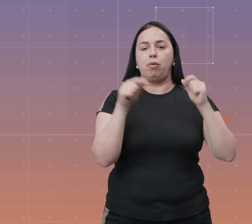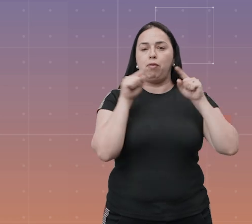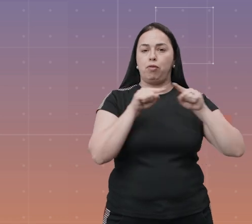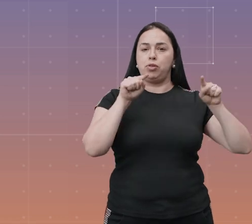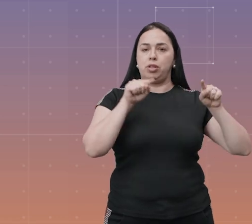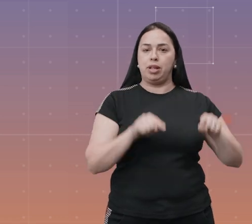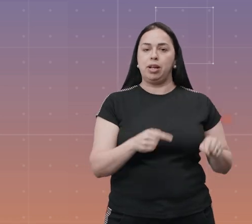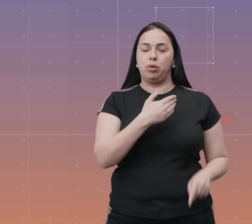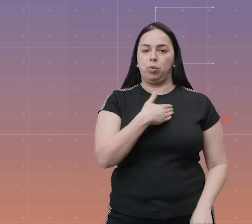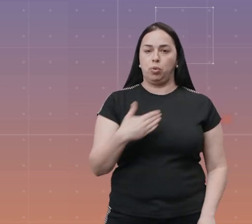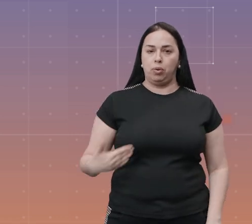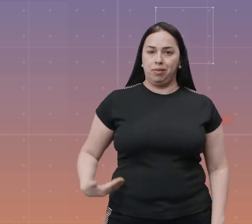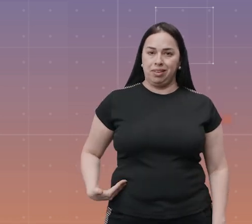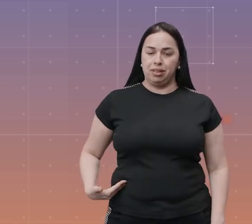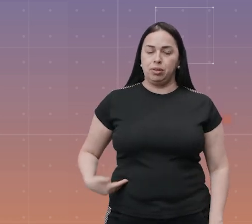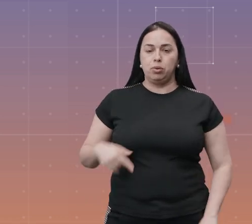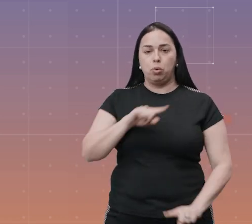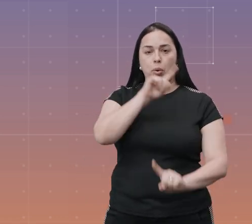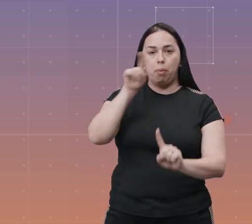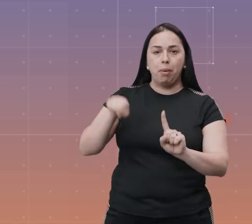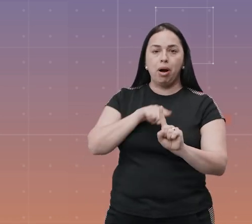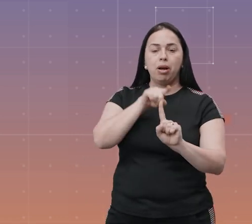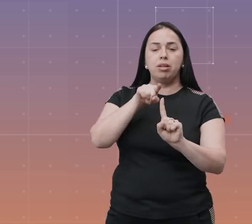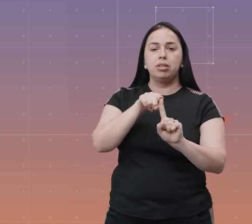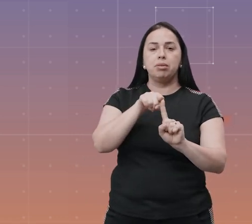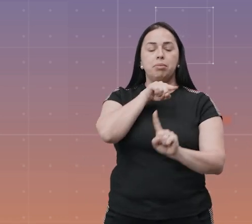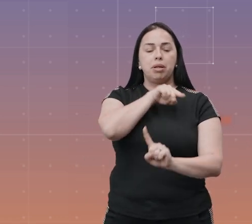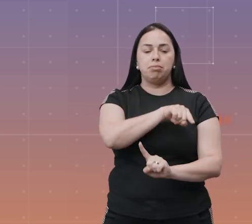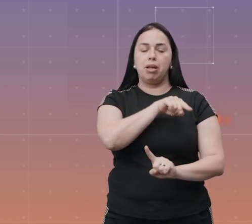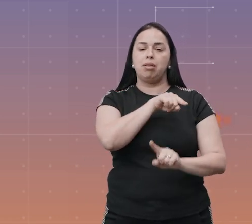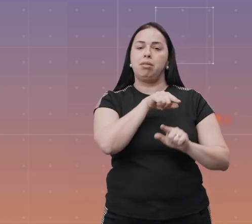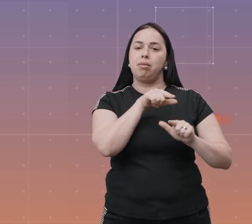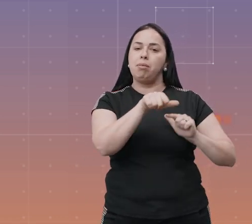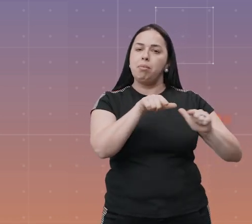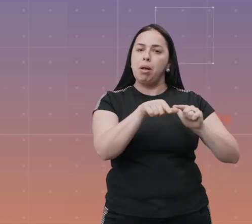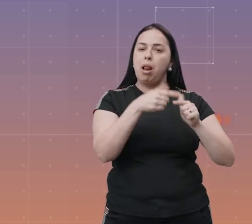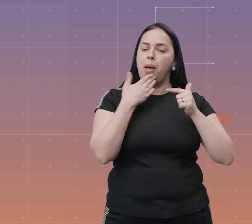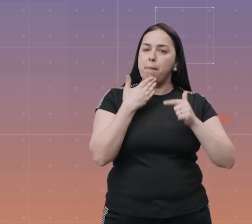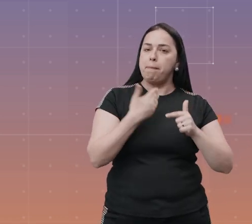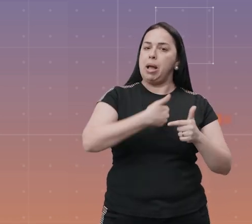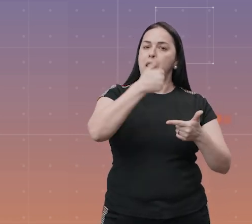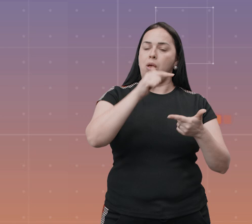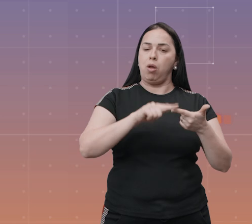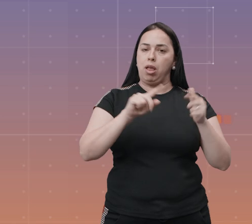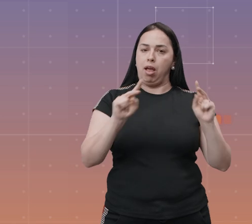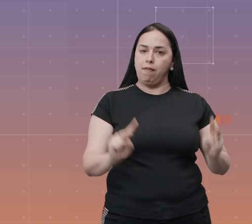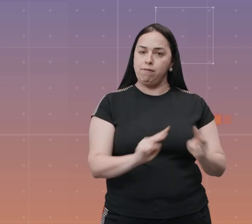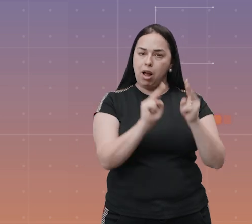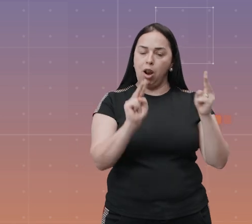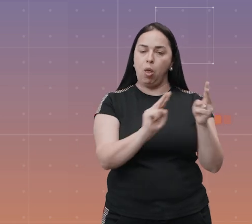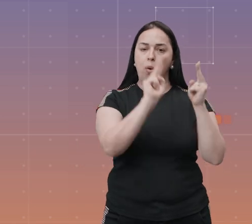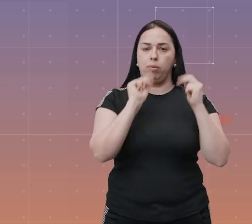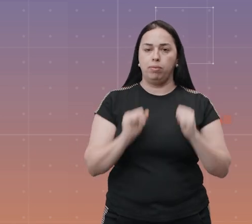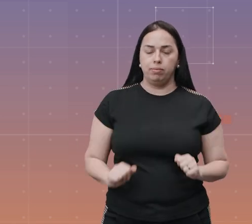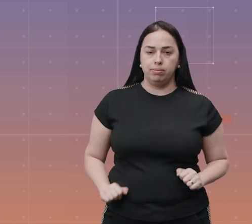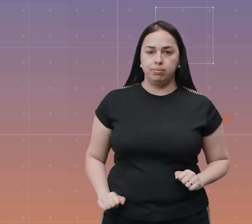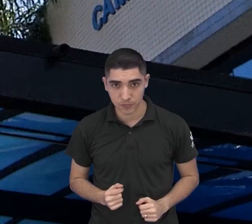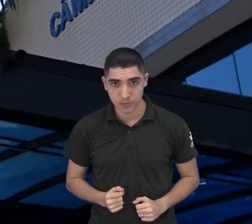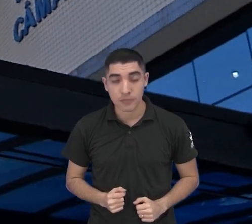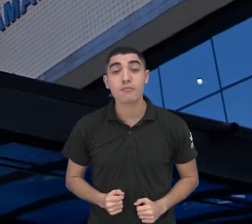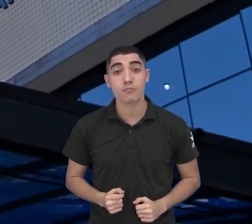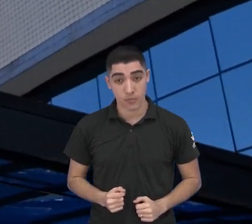Servidor Público. Algum dos objetivos é a melhora das condições de trabalho e a valorização dos